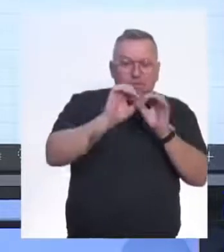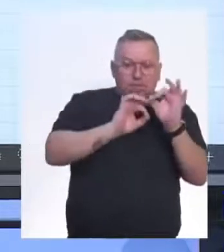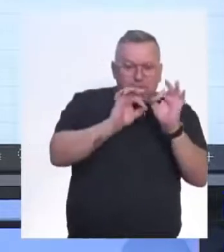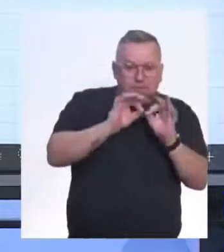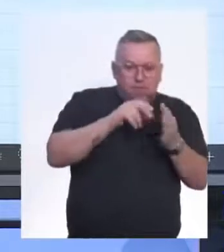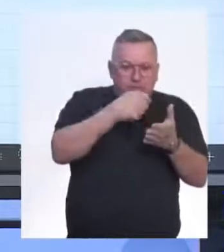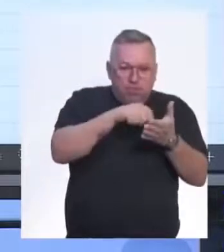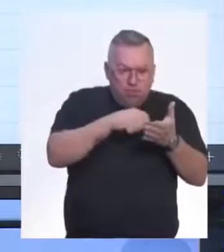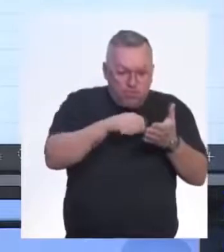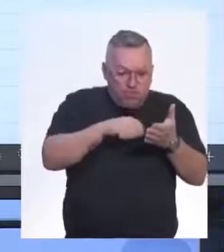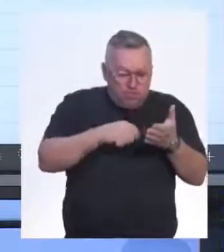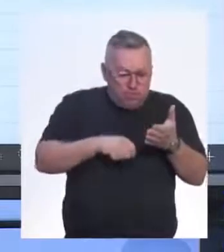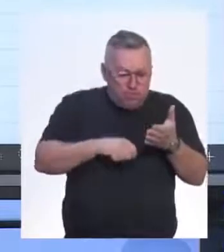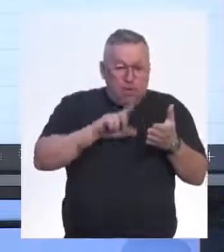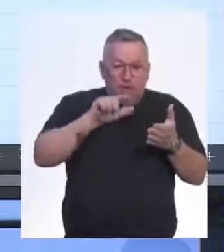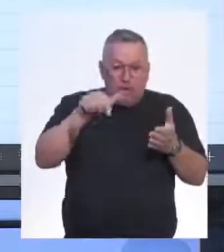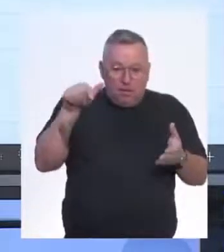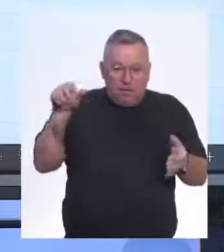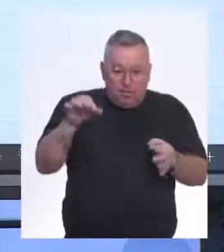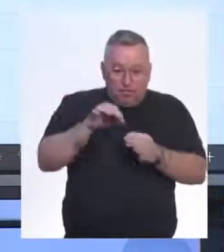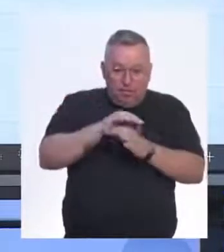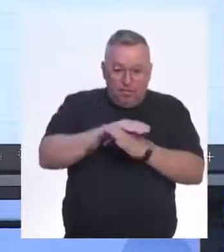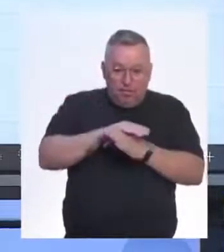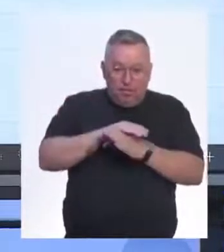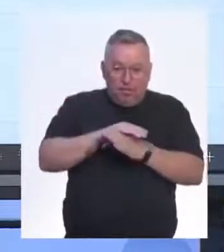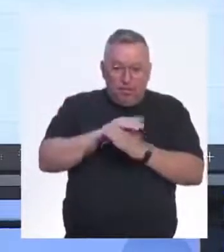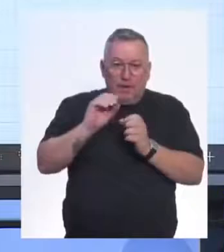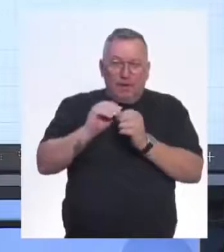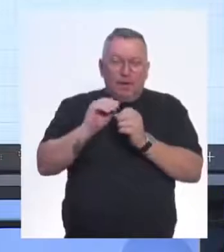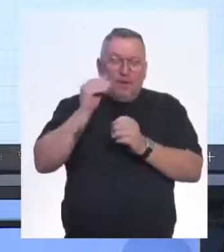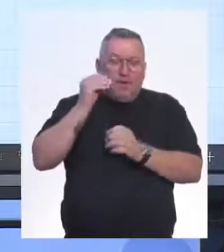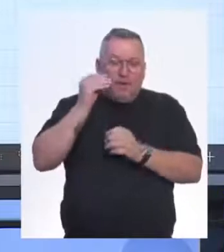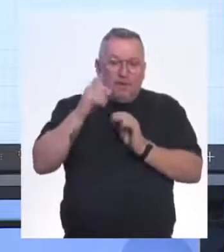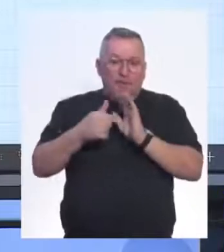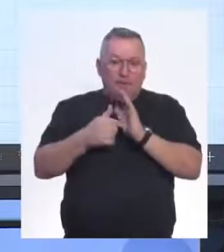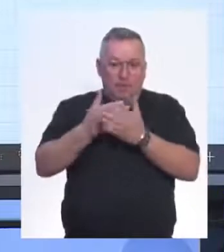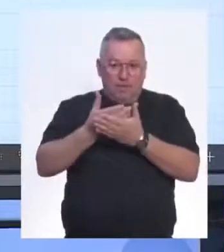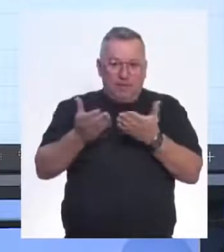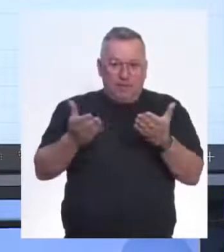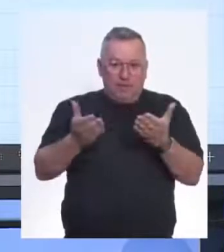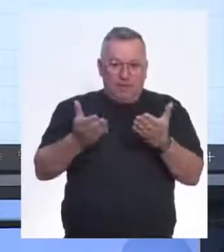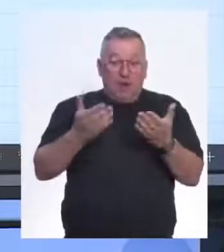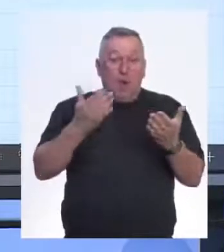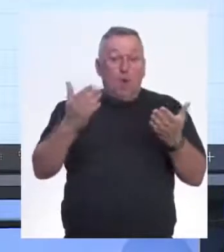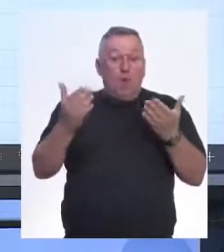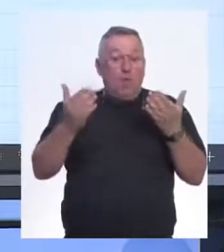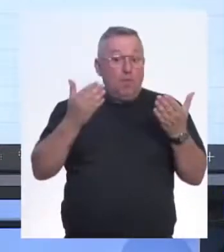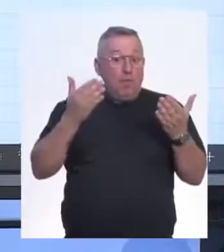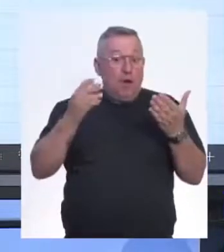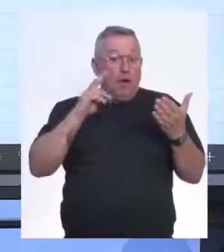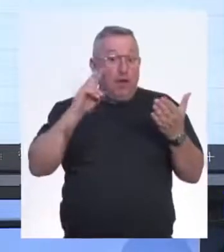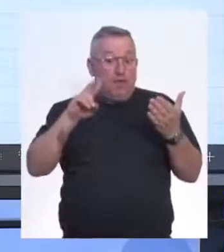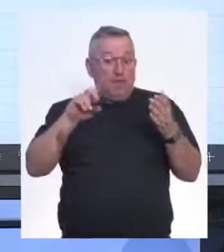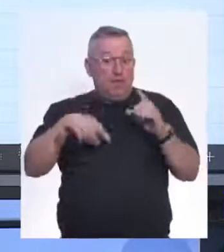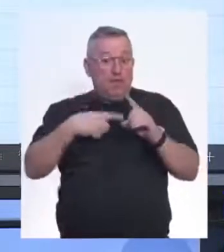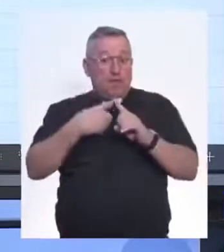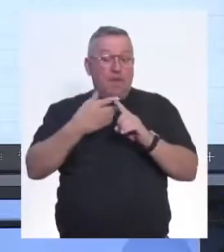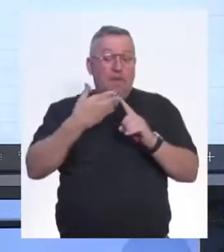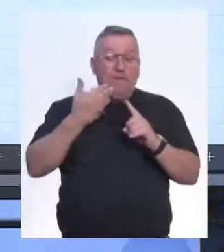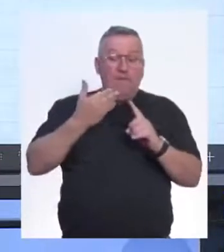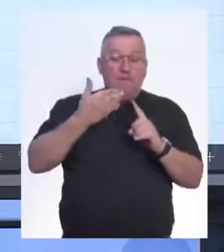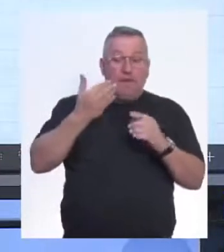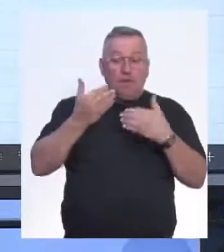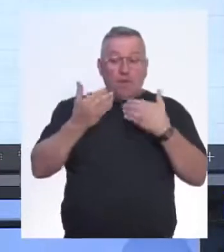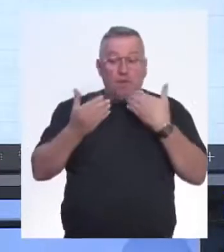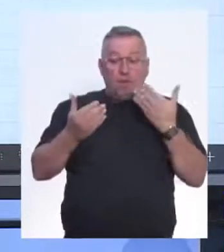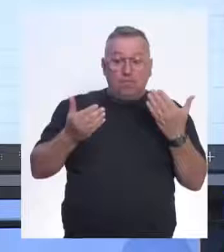vocês fizeram e aí depois tentem fazer mais ou menos a ideia que eu vou passar para vocês. Comparem, vê se a de vocês era mais fácil, vê